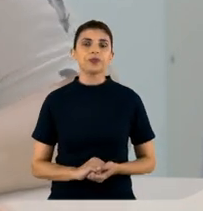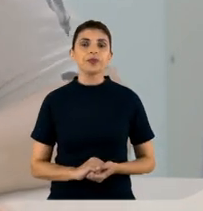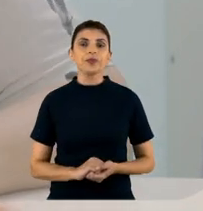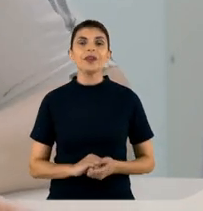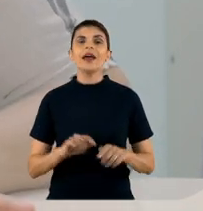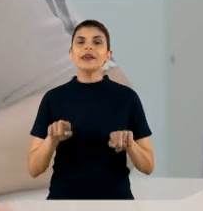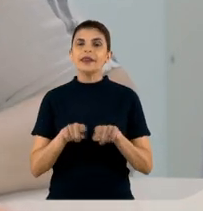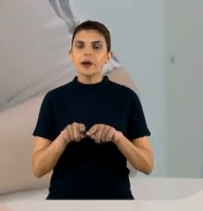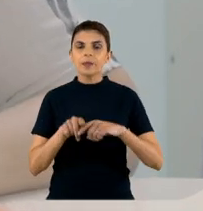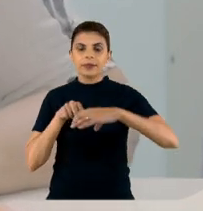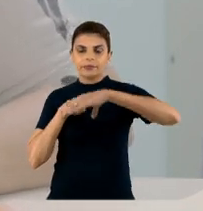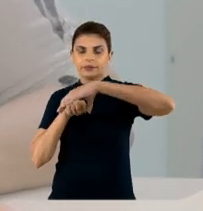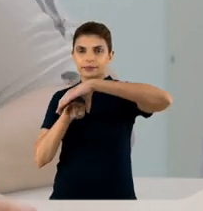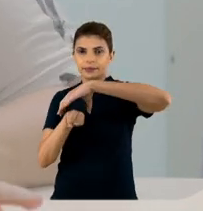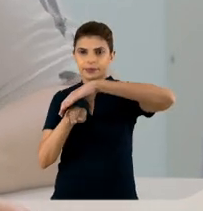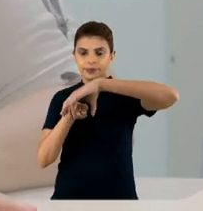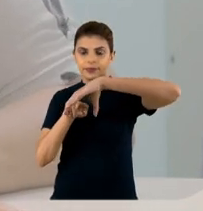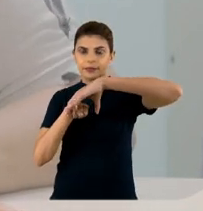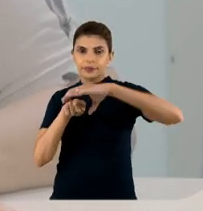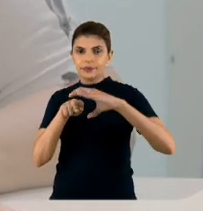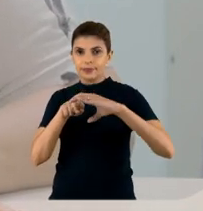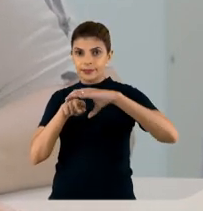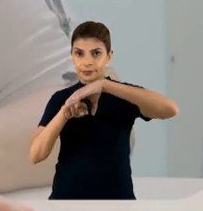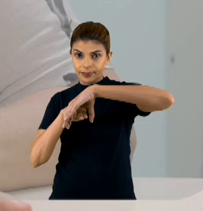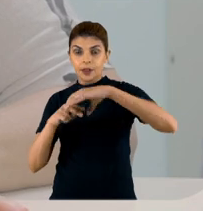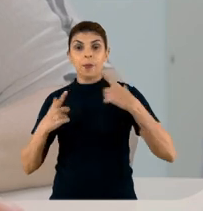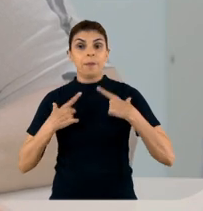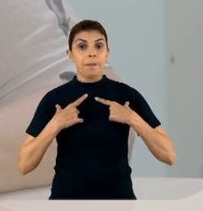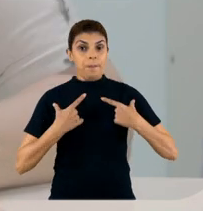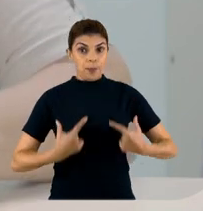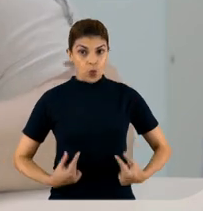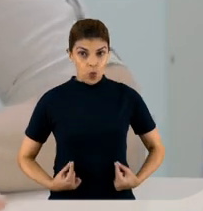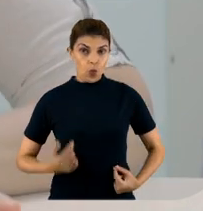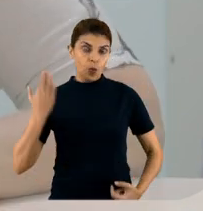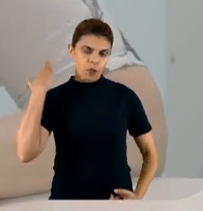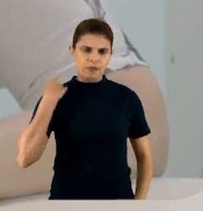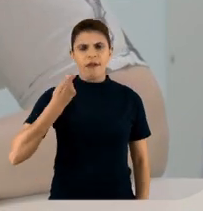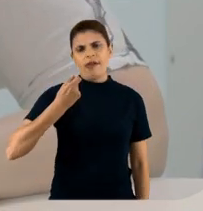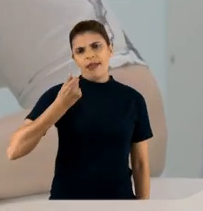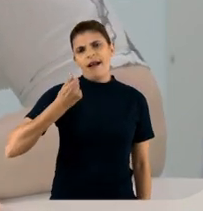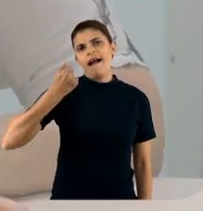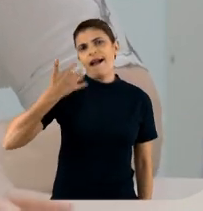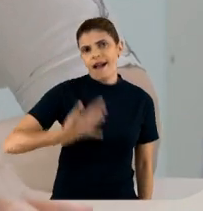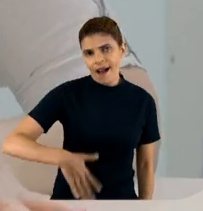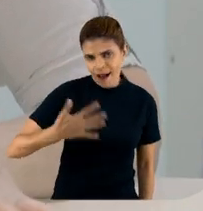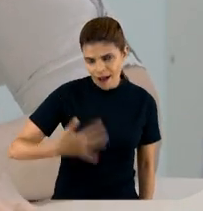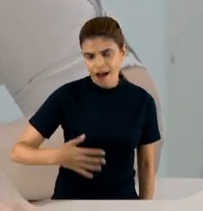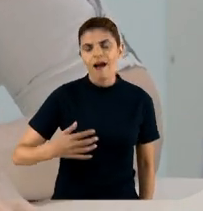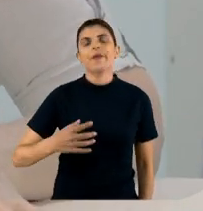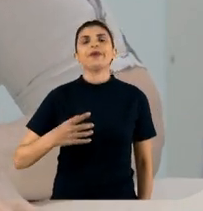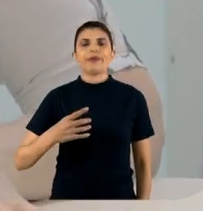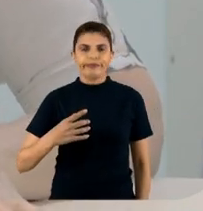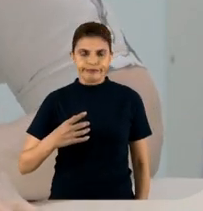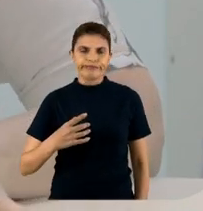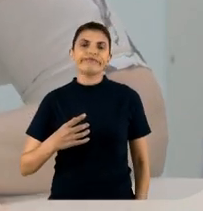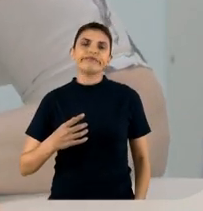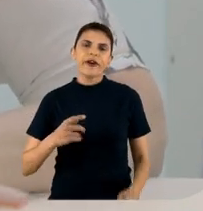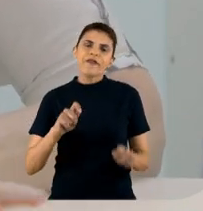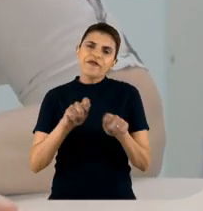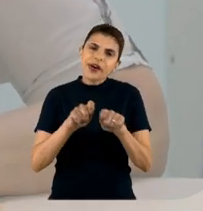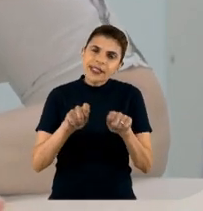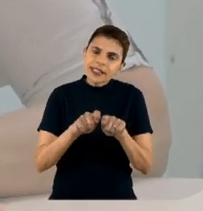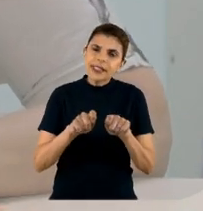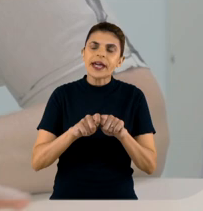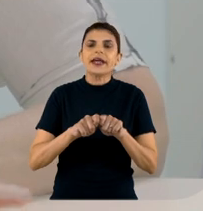a tomografia de pulmão já é um exame e obviamente muito mais caro Que expõe a maior radiação eh